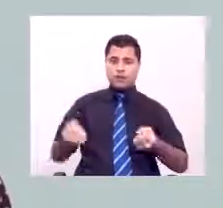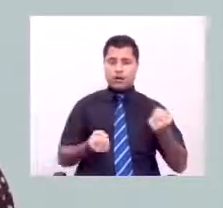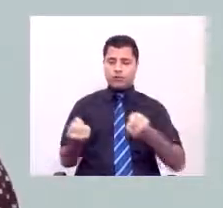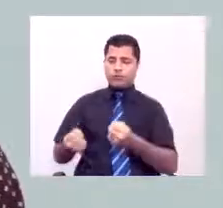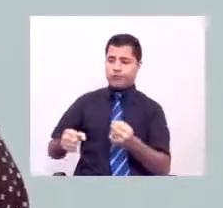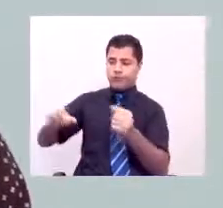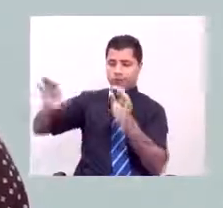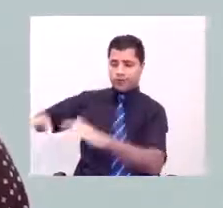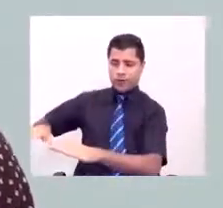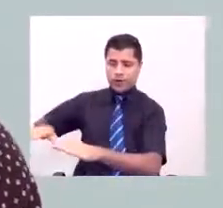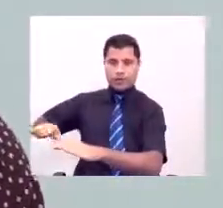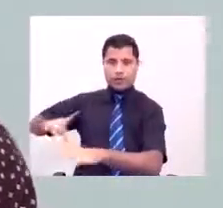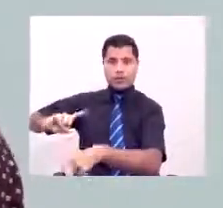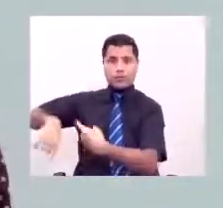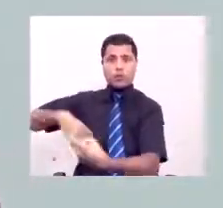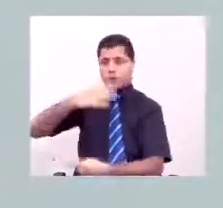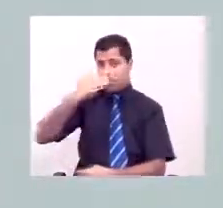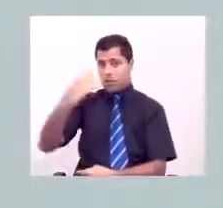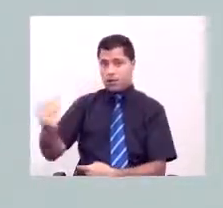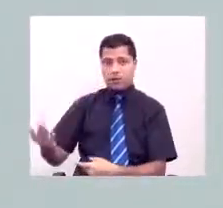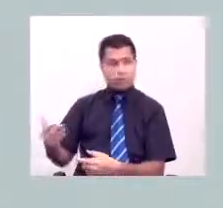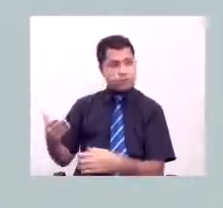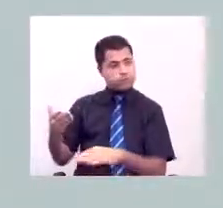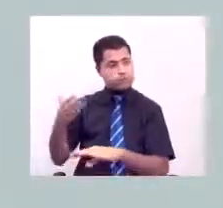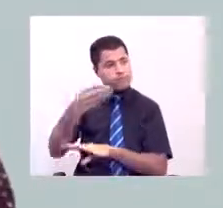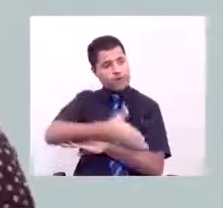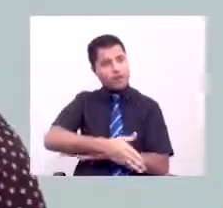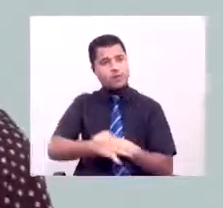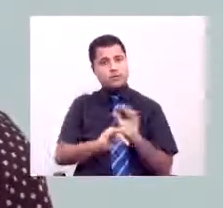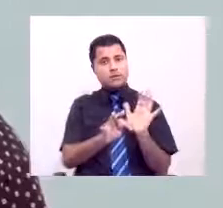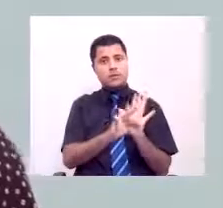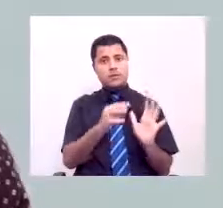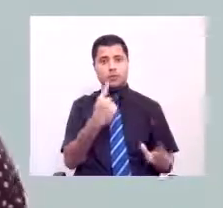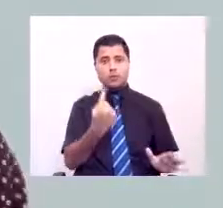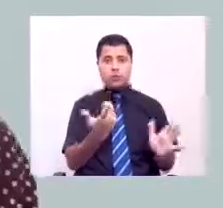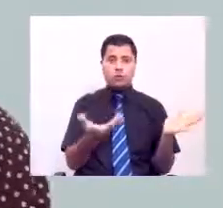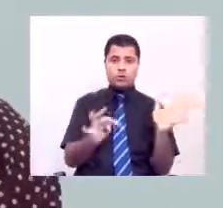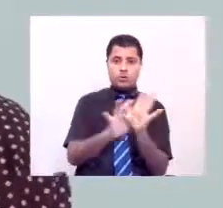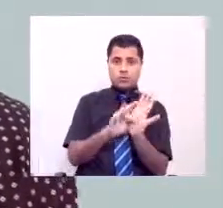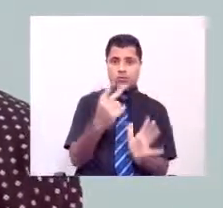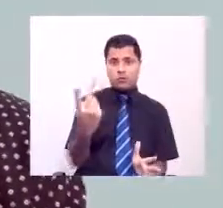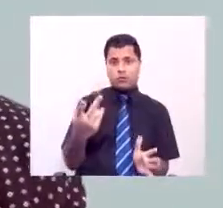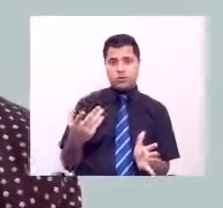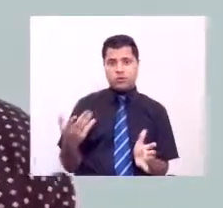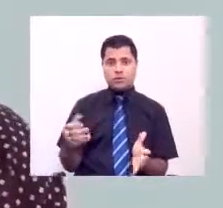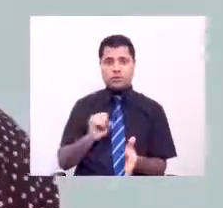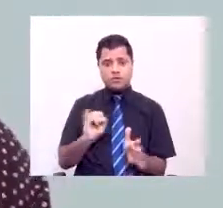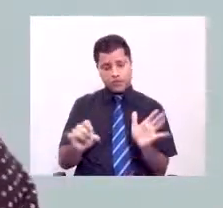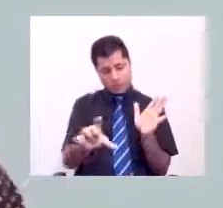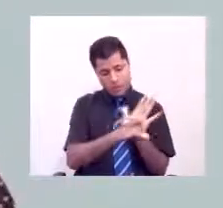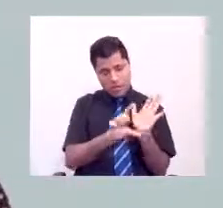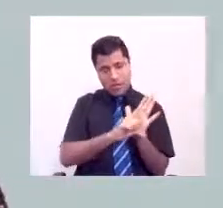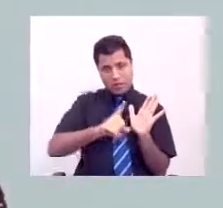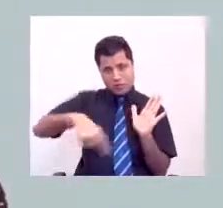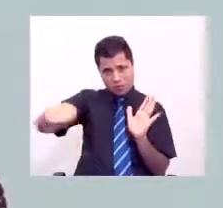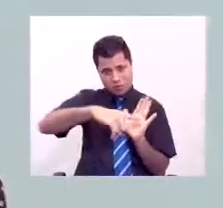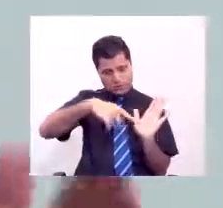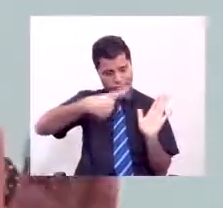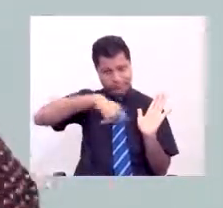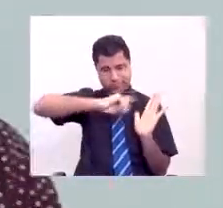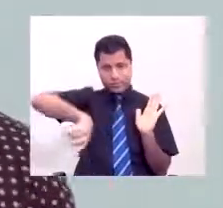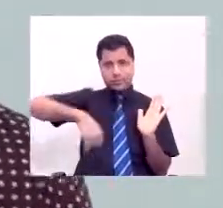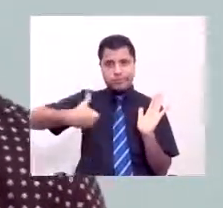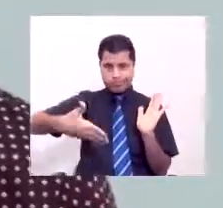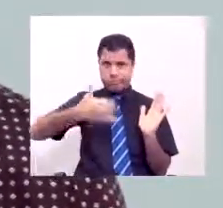seu carro lá no edifício garagem, pega uma van e vai para o terminal 1 e para o terminal 2. Então, se a gente não revogar essa lei, eu convido a todos os vereadores que a gente,